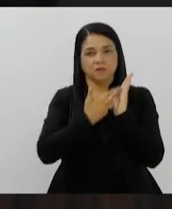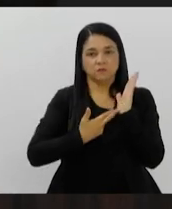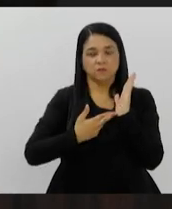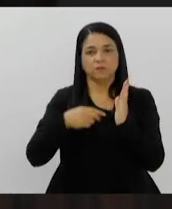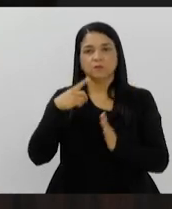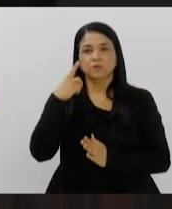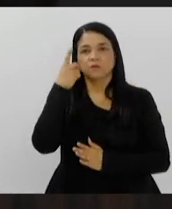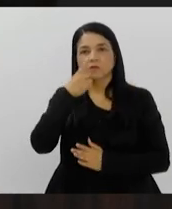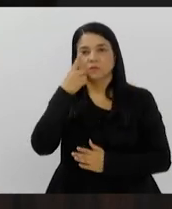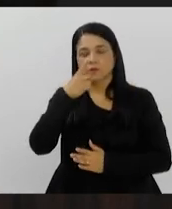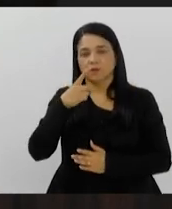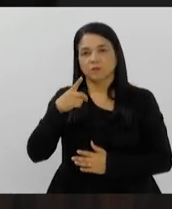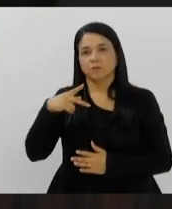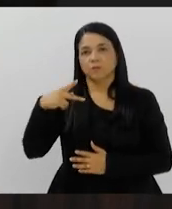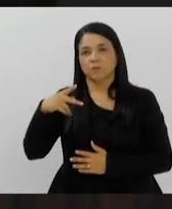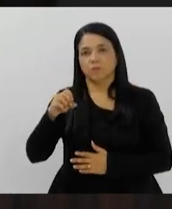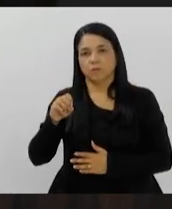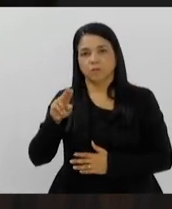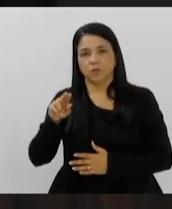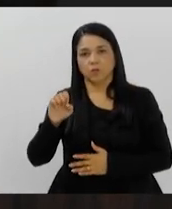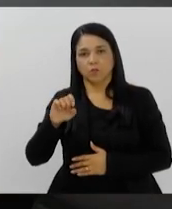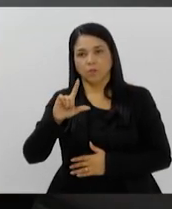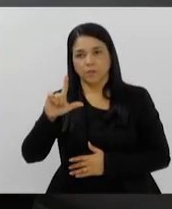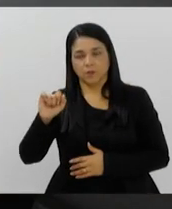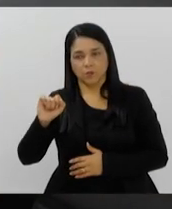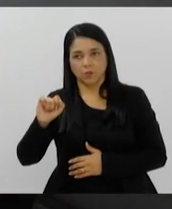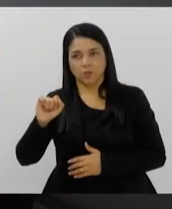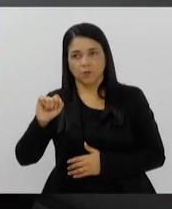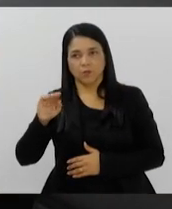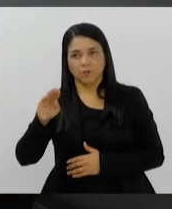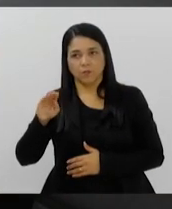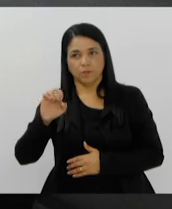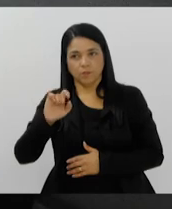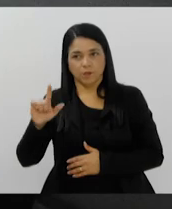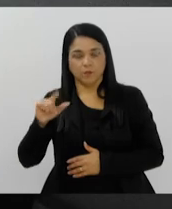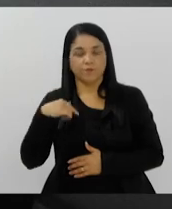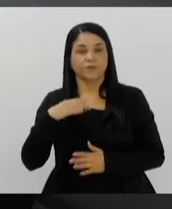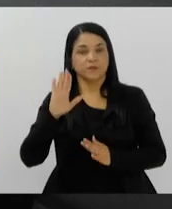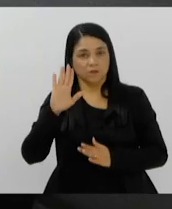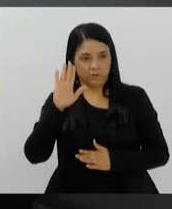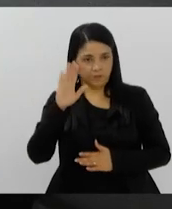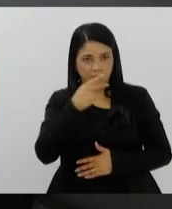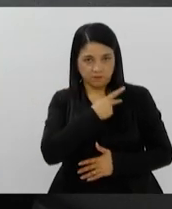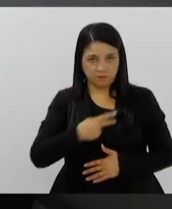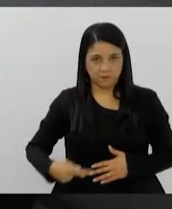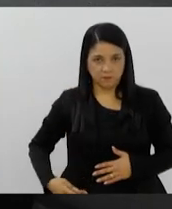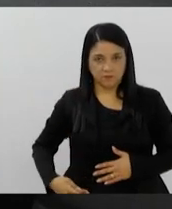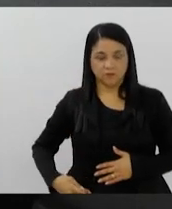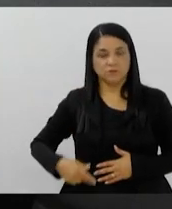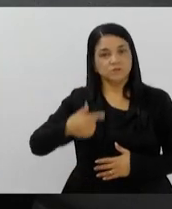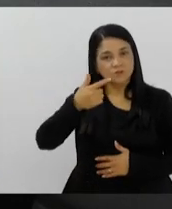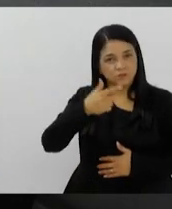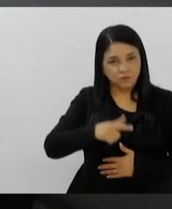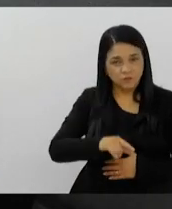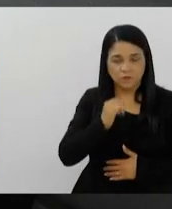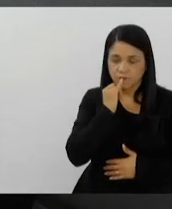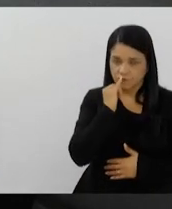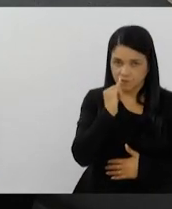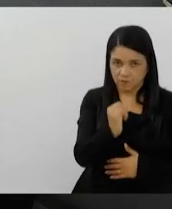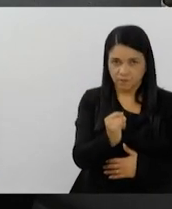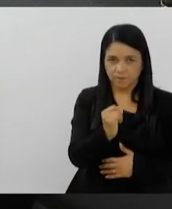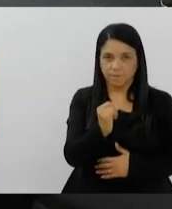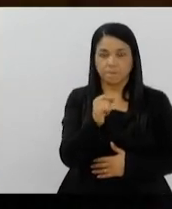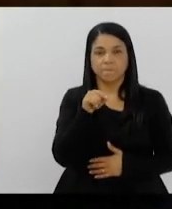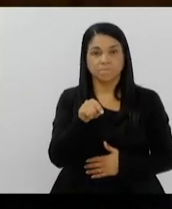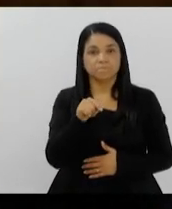deputado Felipe Poubel. Em discussão. Presidente. Pois não, deputado. Primeiro, pela enésima vez,